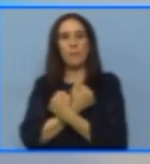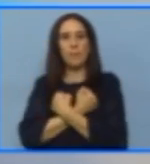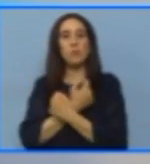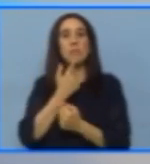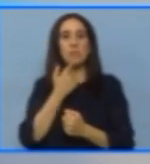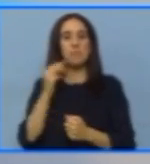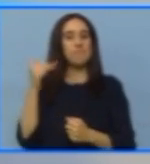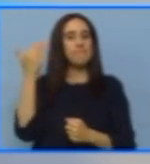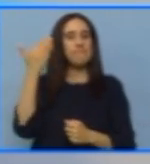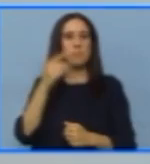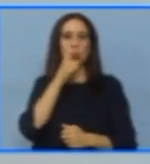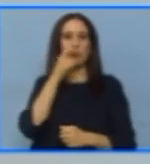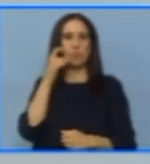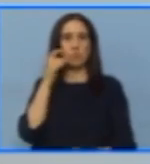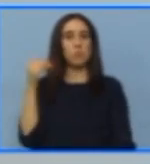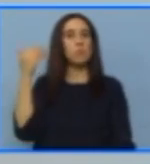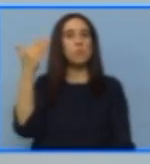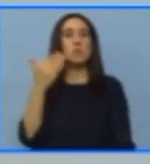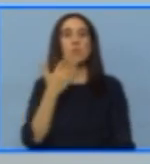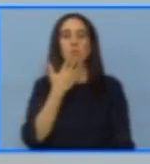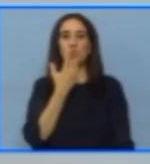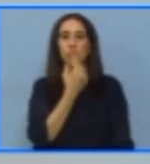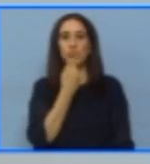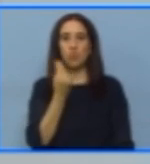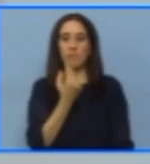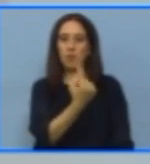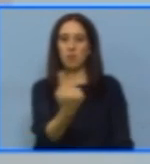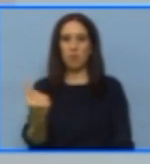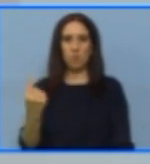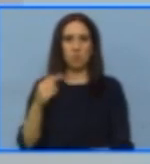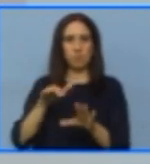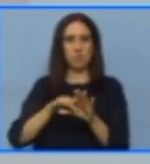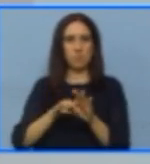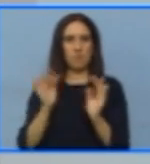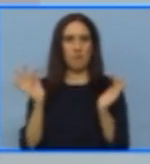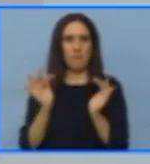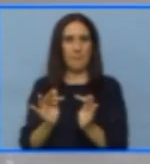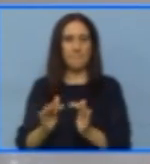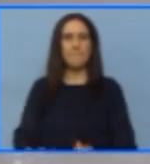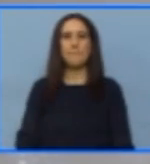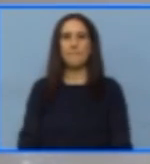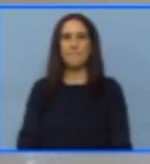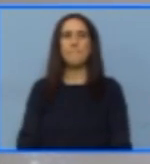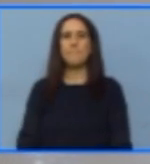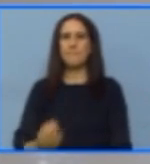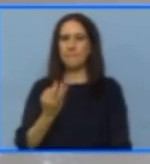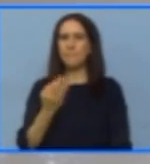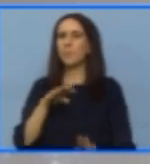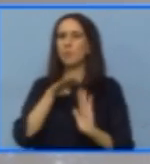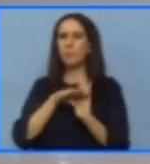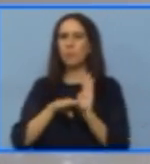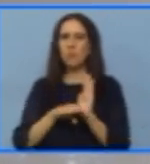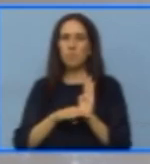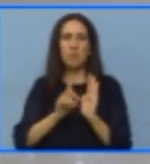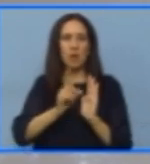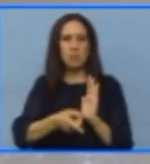nosso amanhã, o amanhã que é o de cada um daqueles jovens que vai participar. Que programa vai permitir que